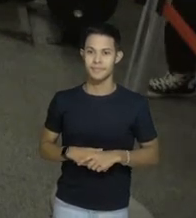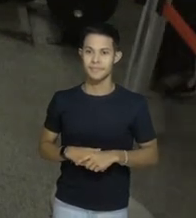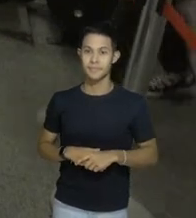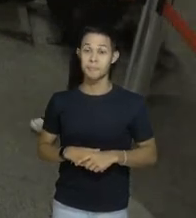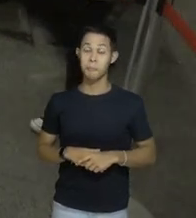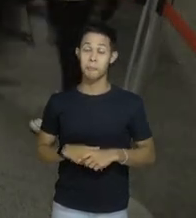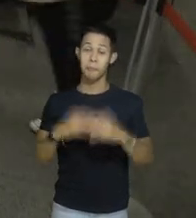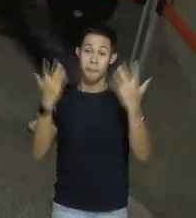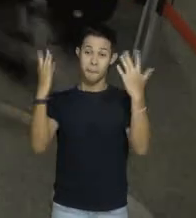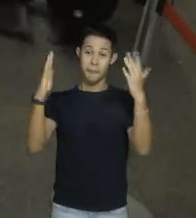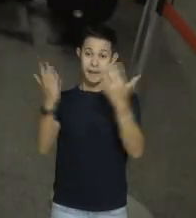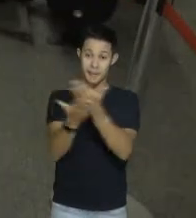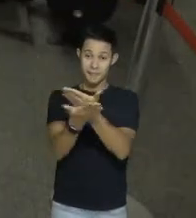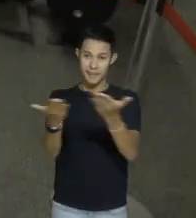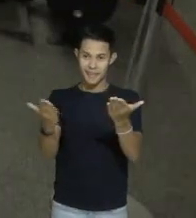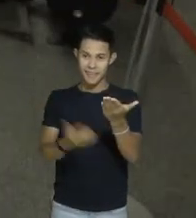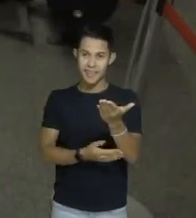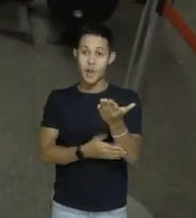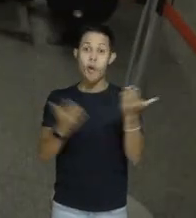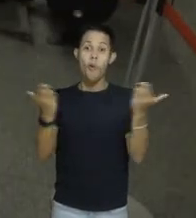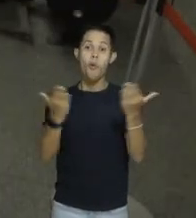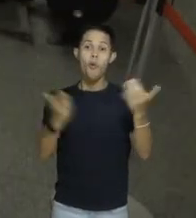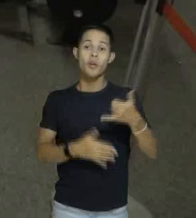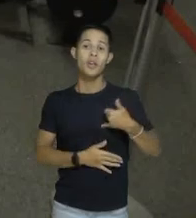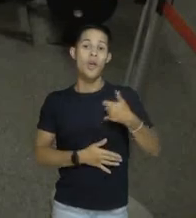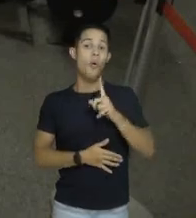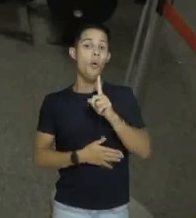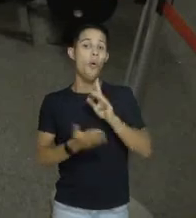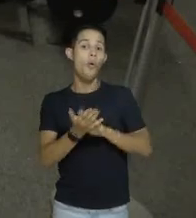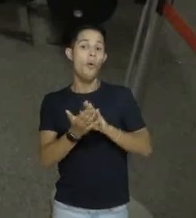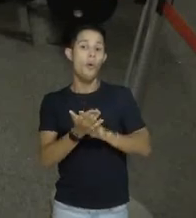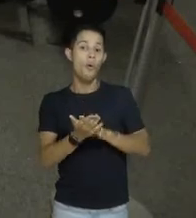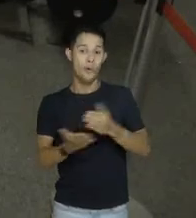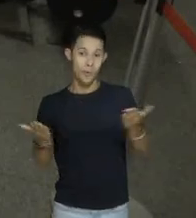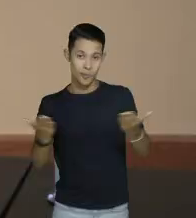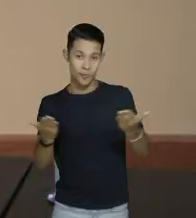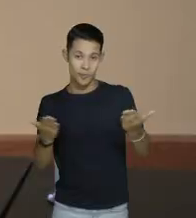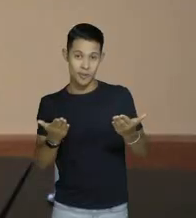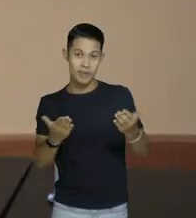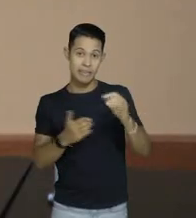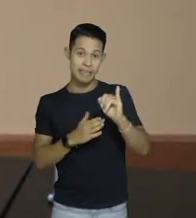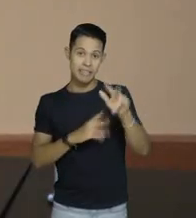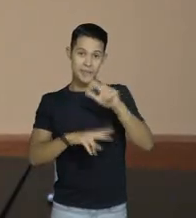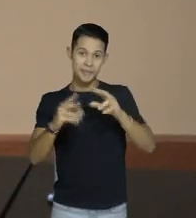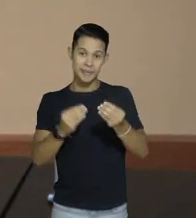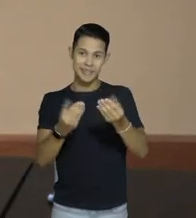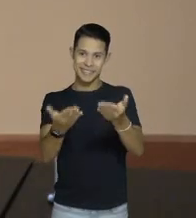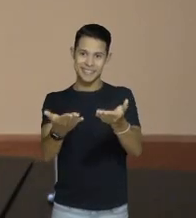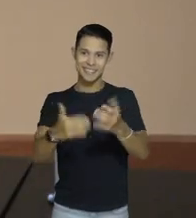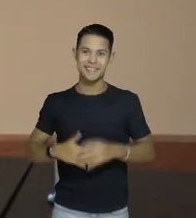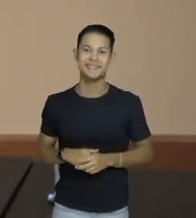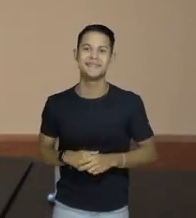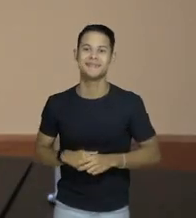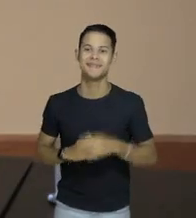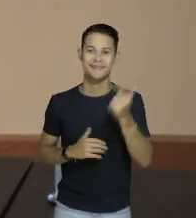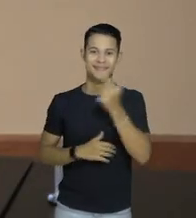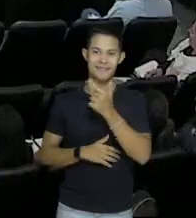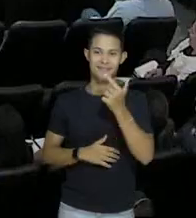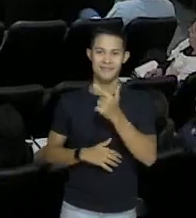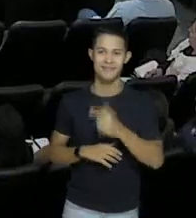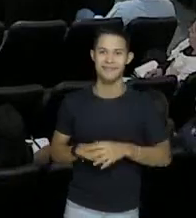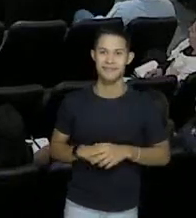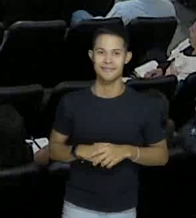Parabéns para você. Alguém de aniversário hoje? Se estiver, já receba. Pode passar. Ah, tá comigo,